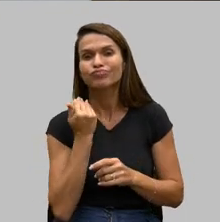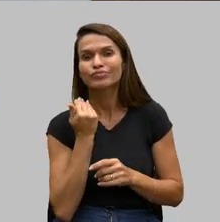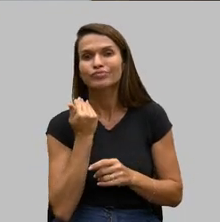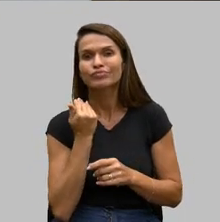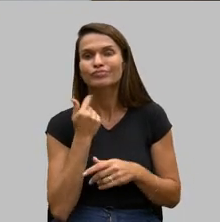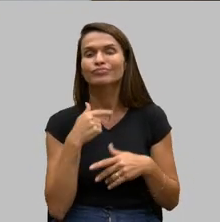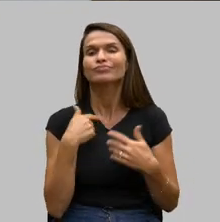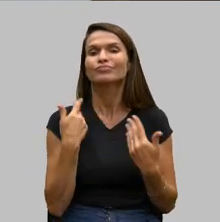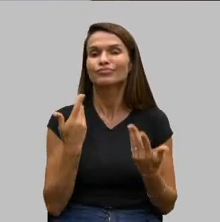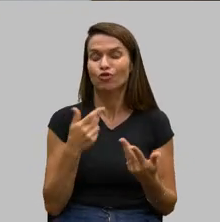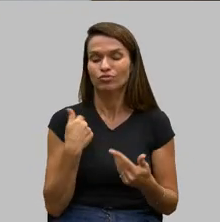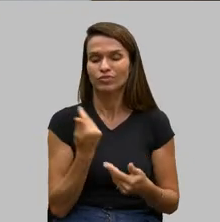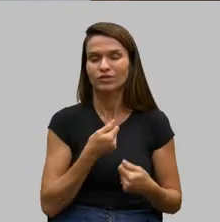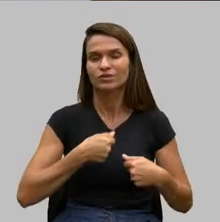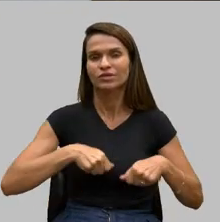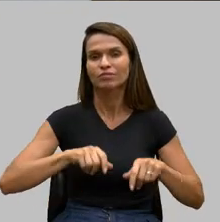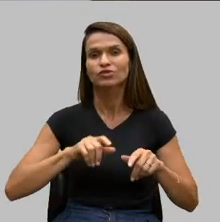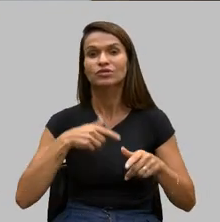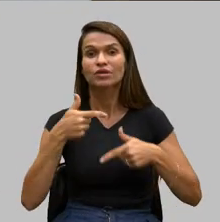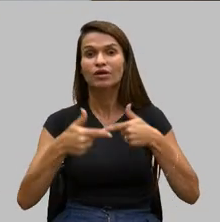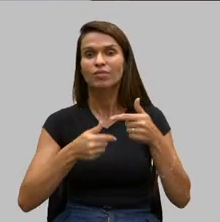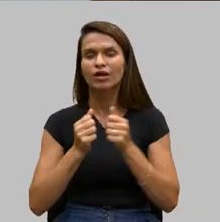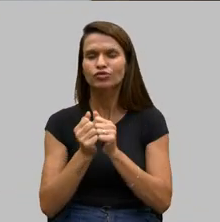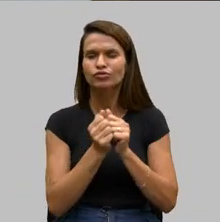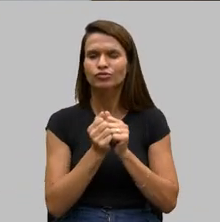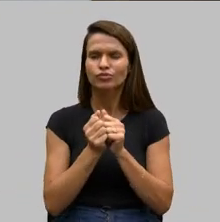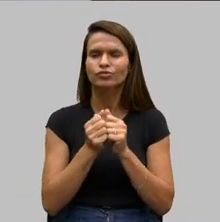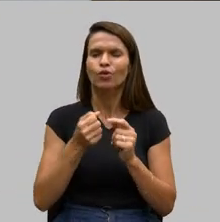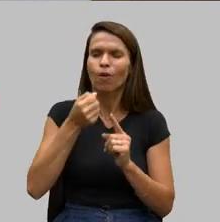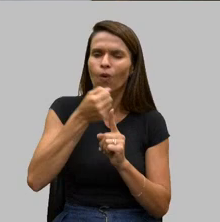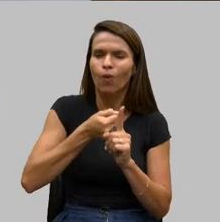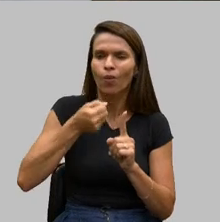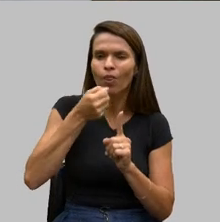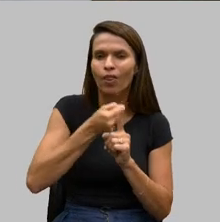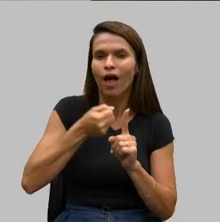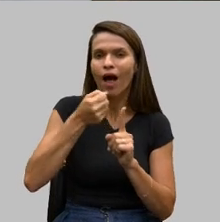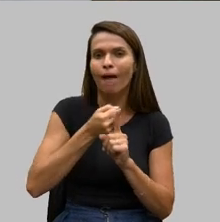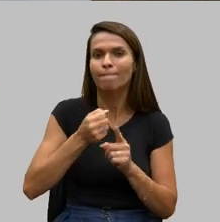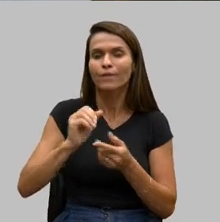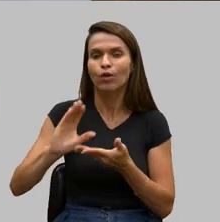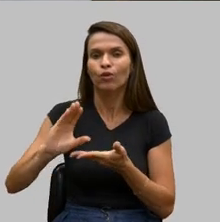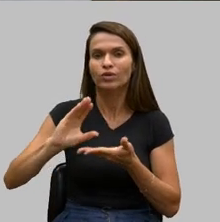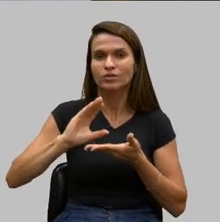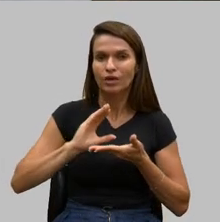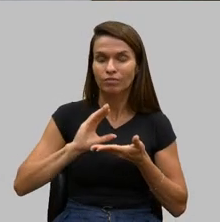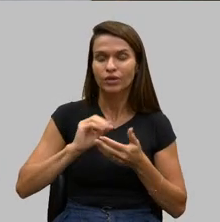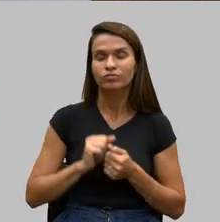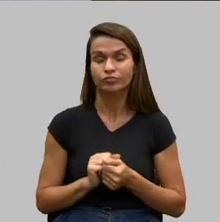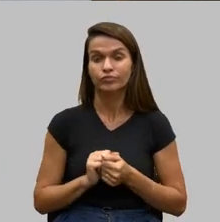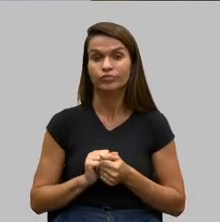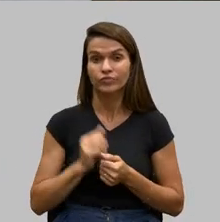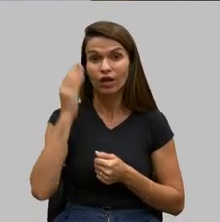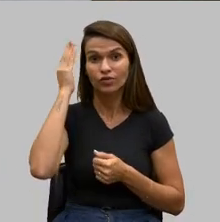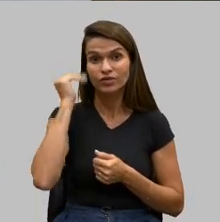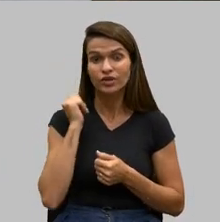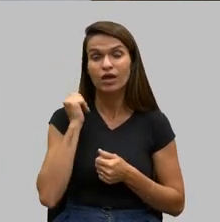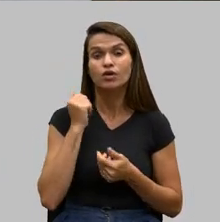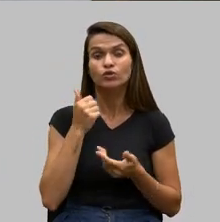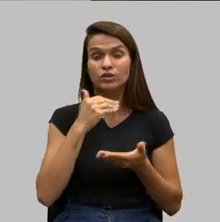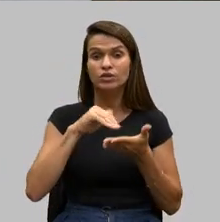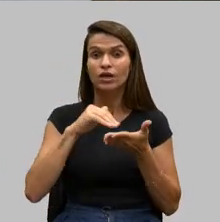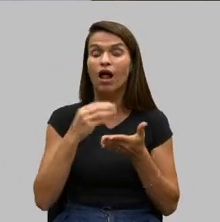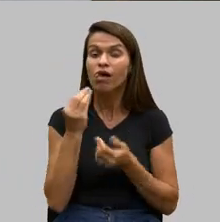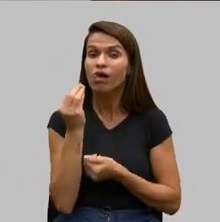trabalhar junto lutar pelo orçamento eh eu sei que muitas vezes os secretários tentam